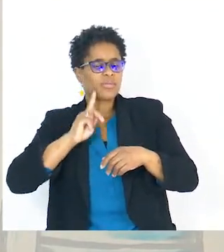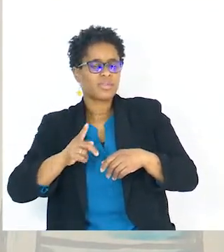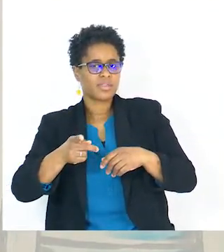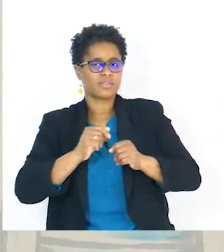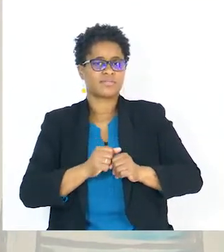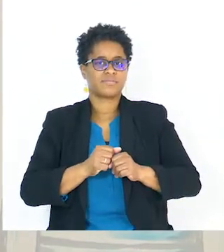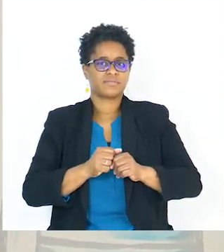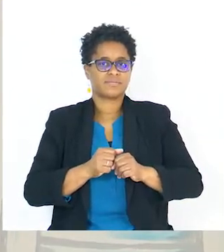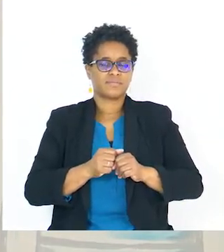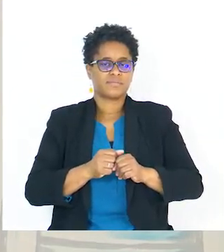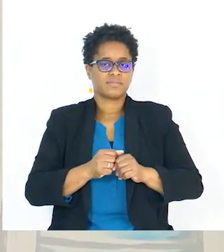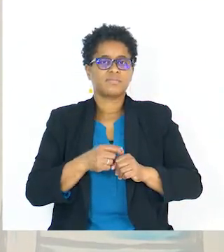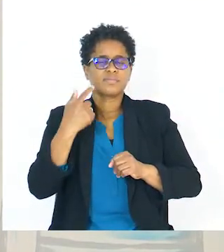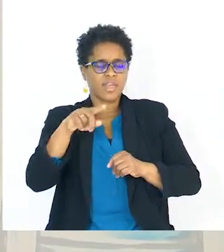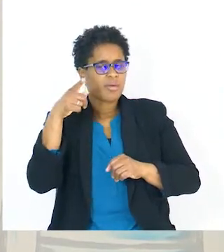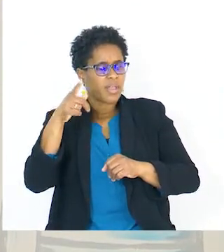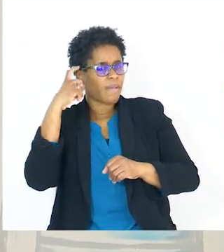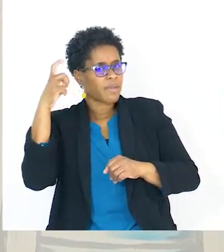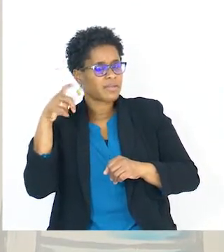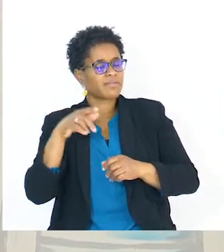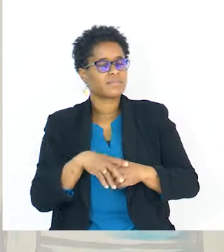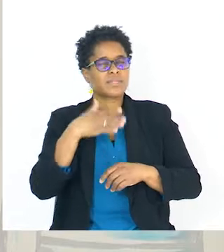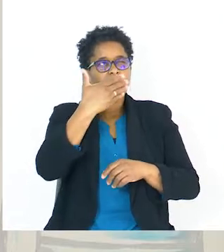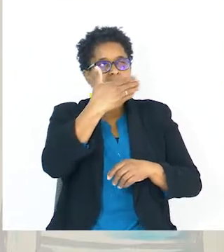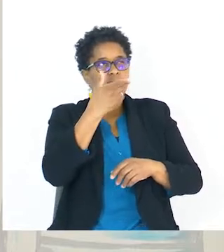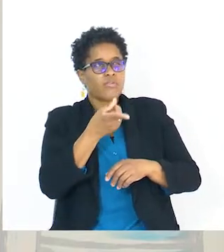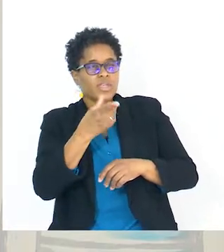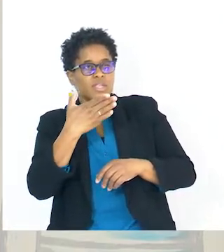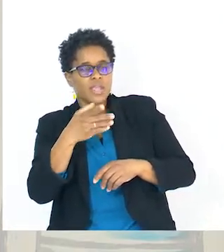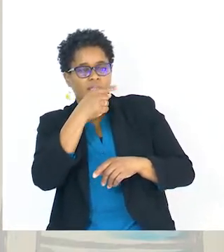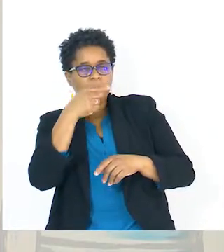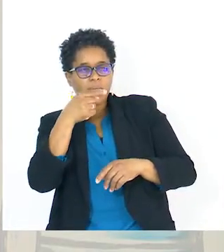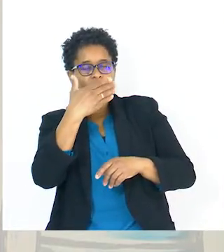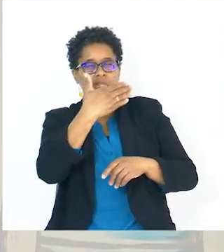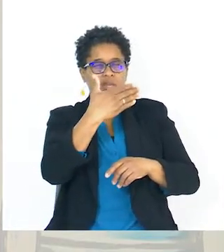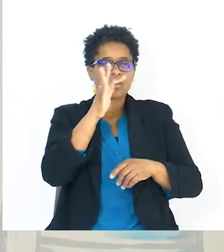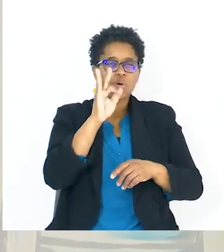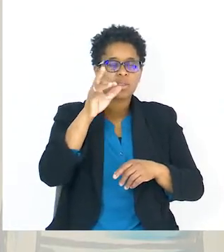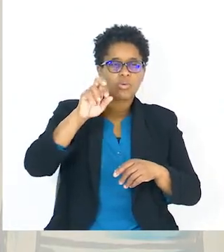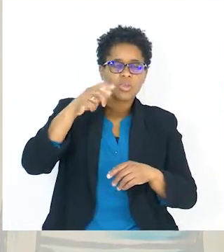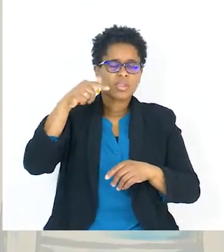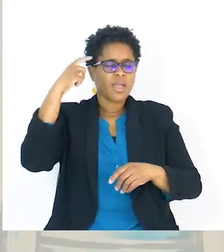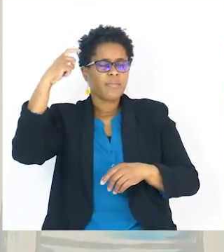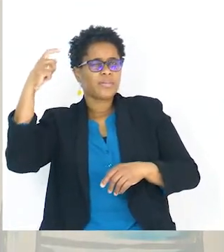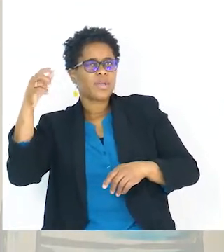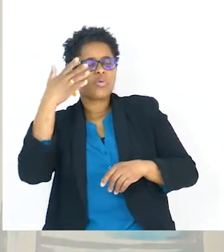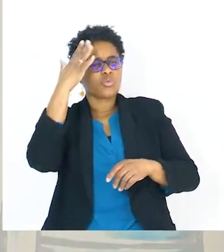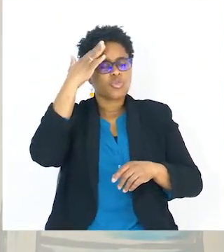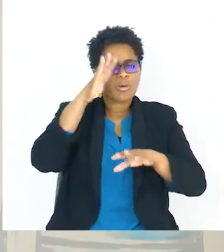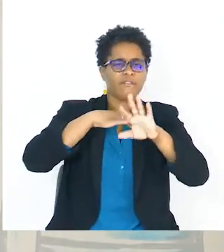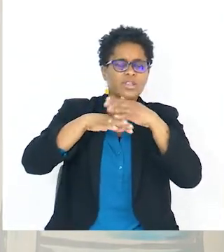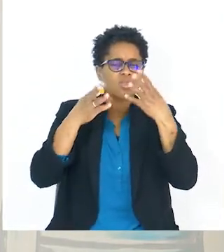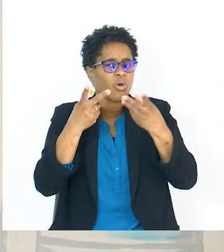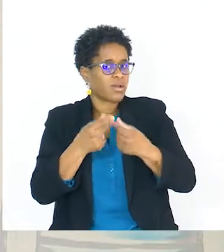outra? Estamos ali a pensar, 197 menos 148, está a pensar em números,